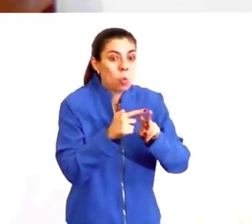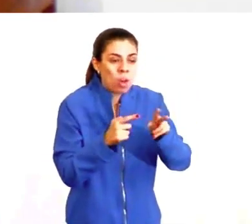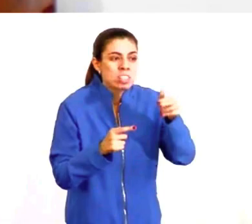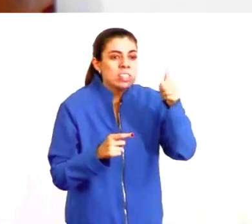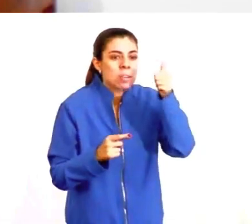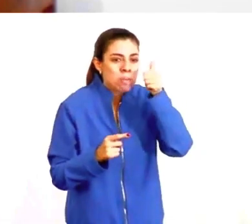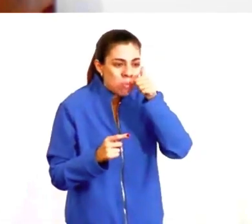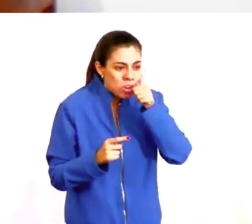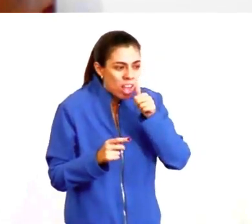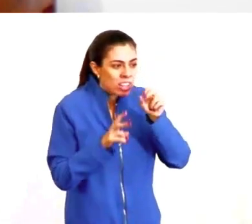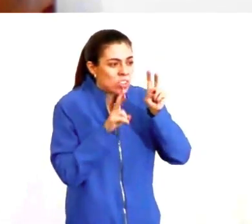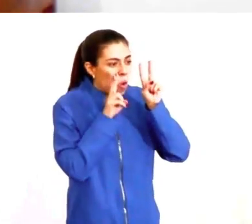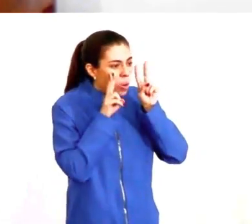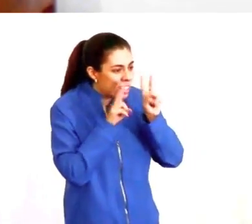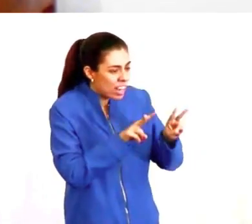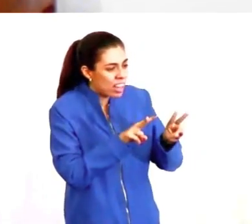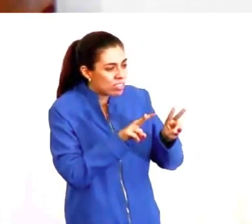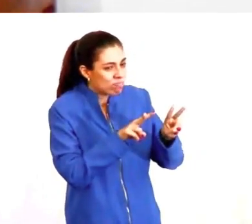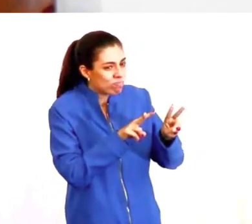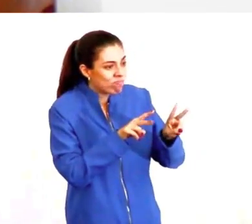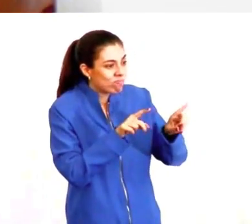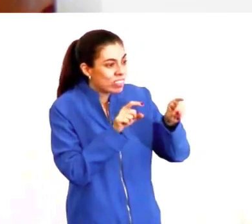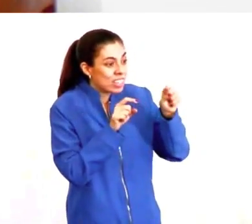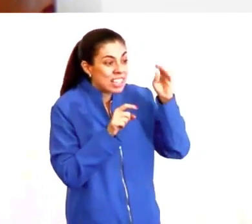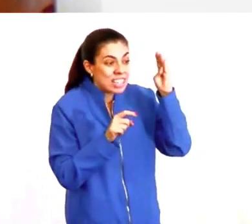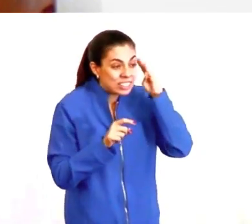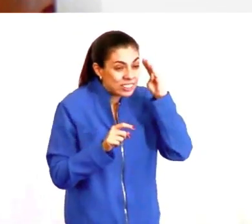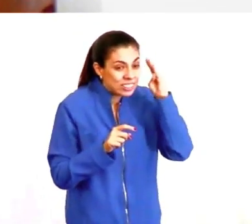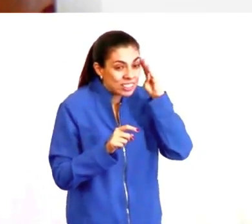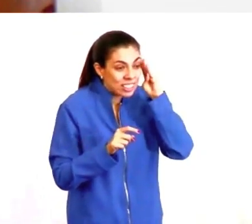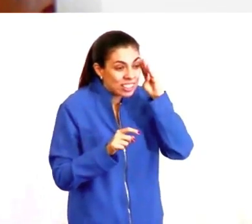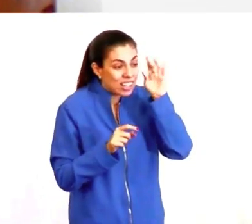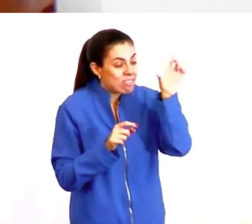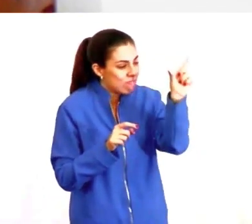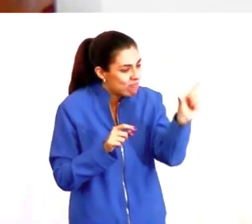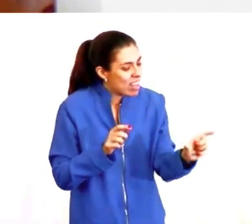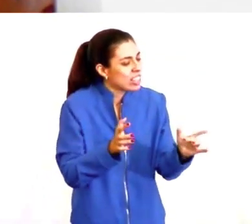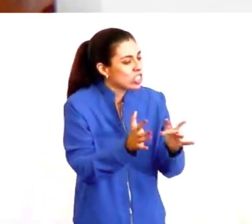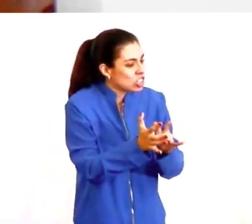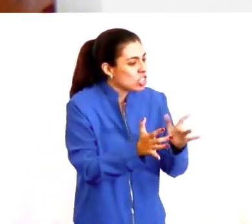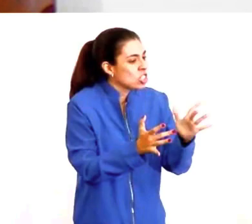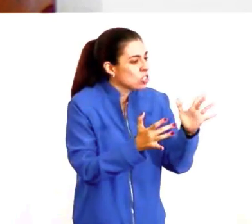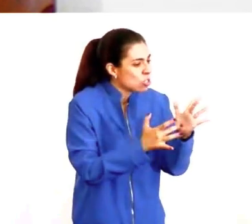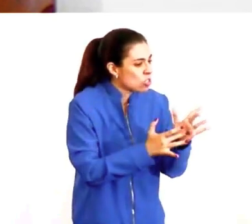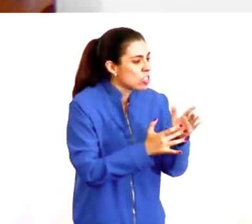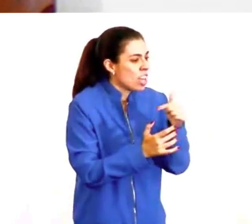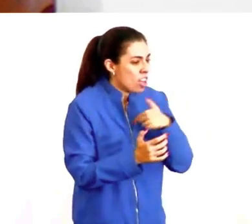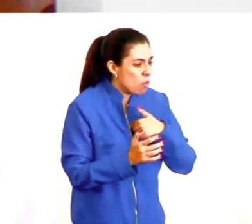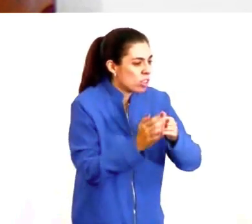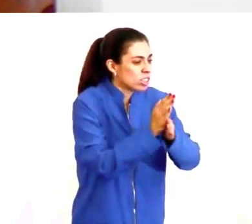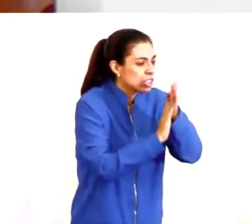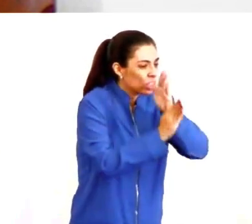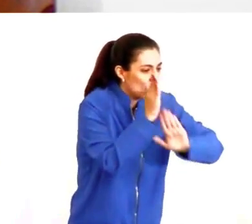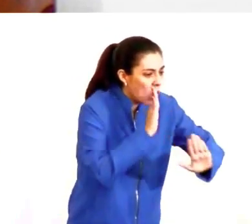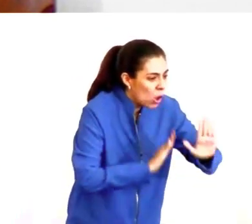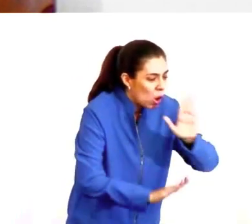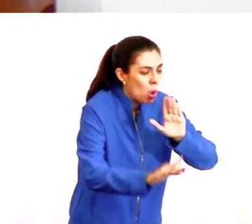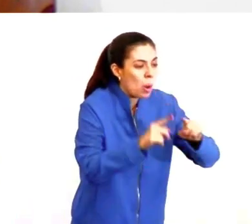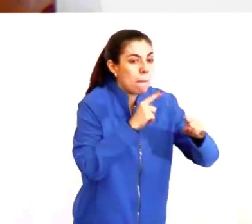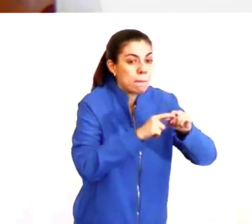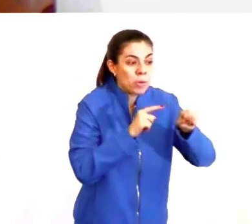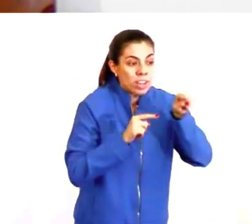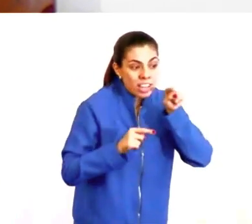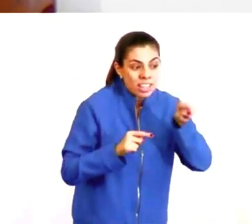Jesus, o líder dos 12 discípulos, porque elas agora estão contemplando